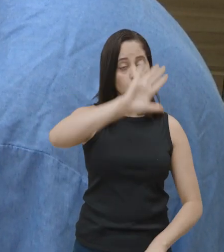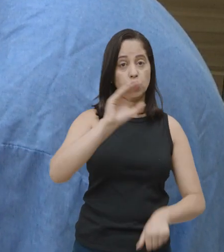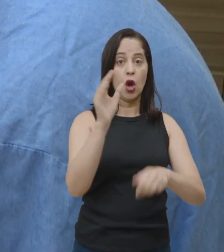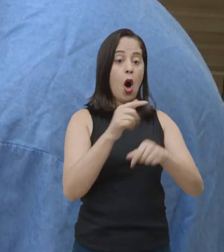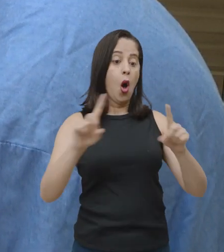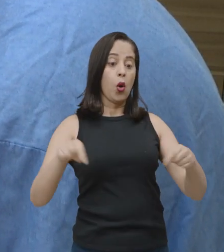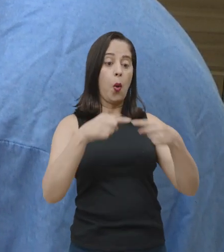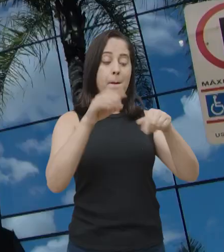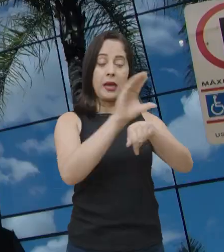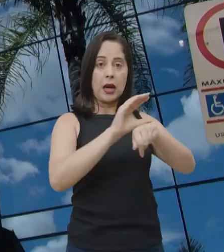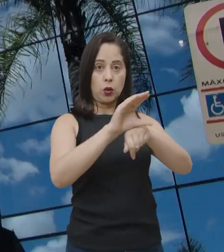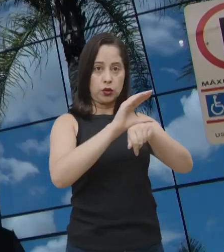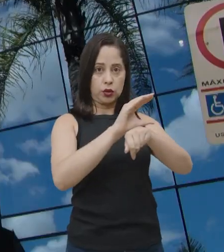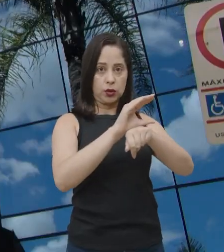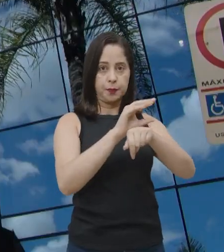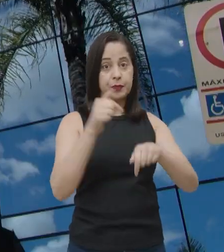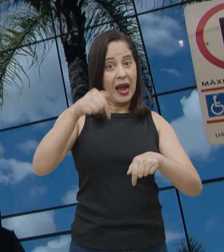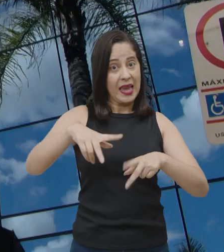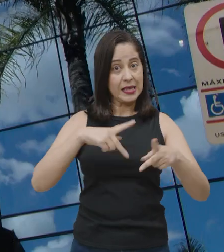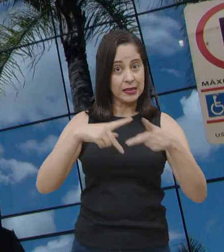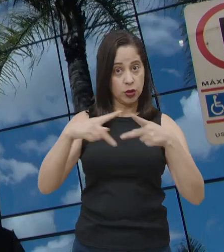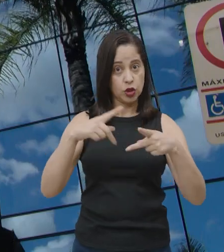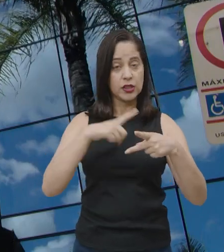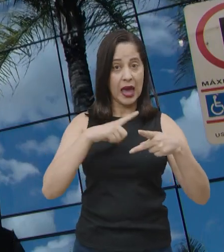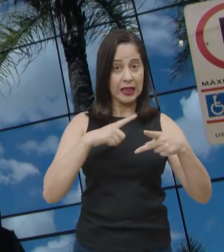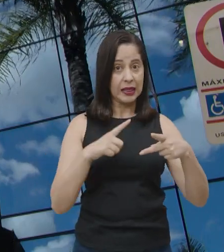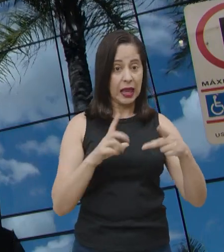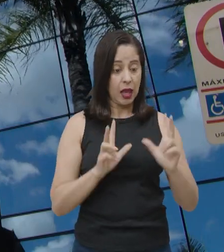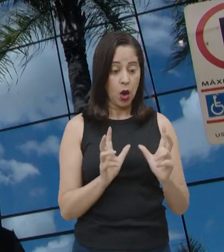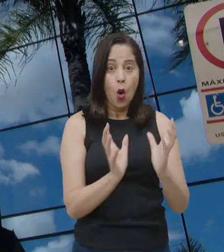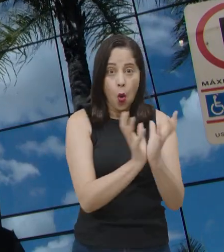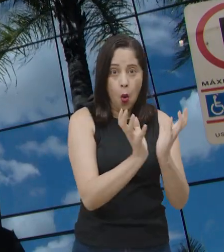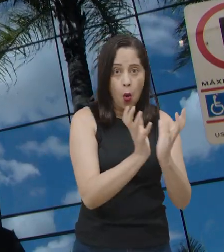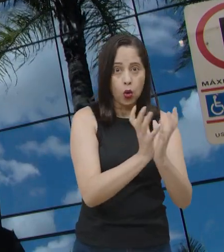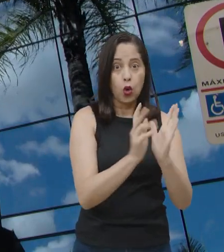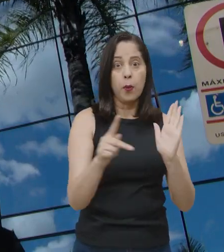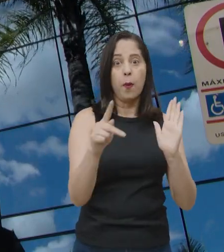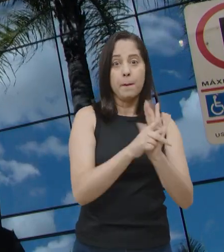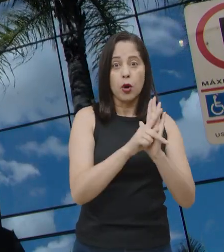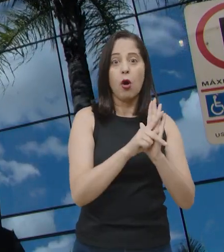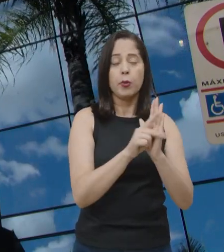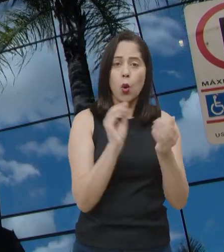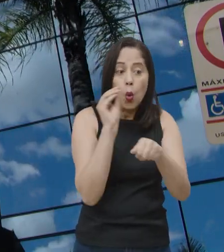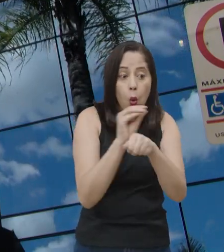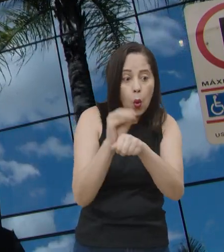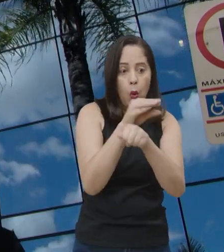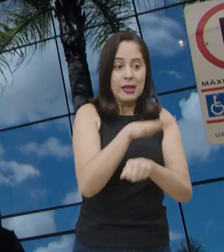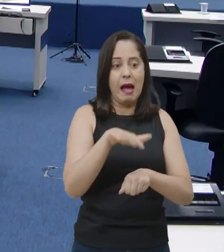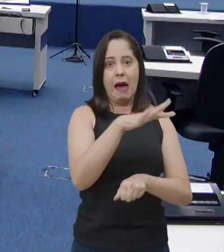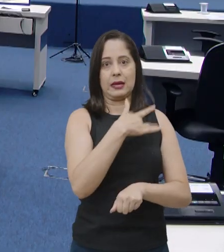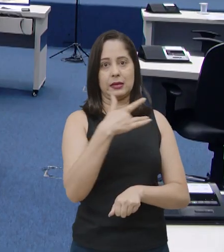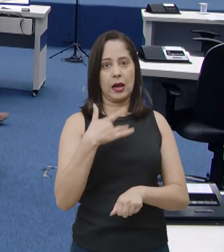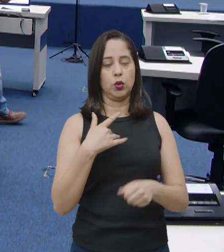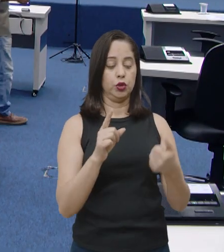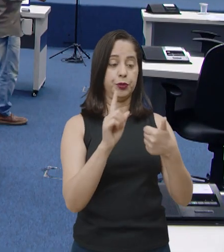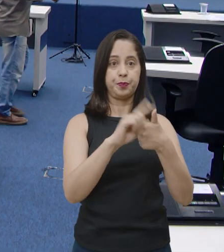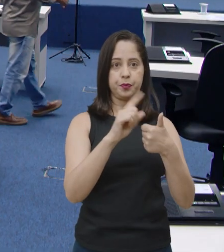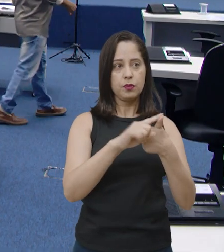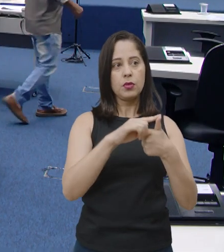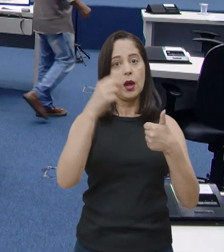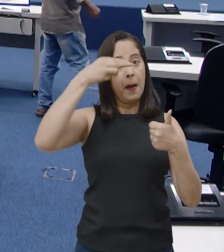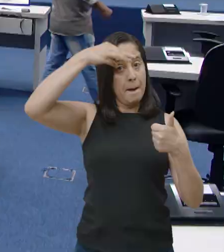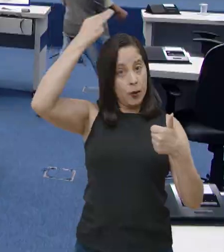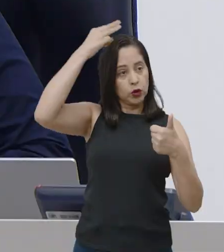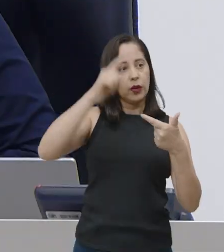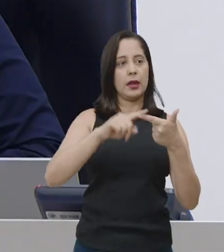pela Constituição. Em São José dos Campos, a Câmara tem uma comissão permanente voltada para o assunto. Fazem parte dela